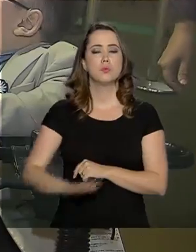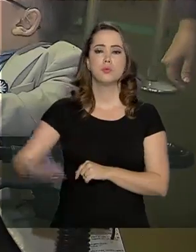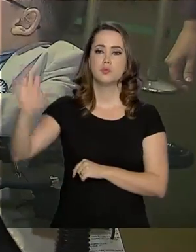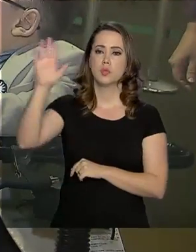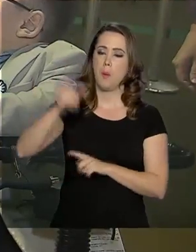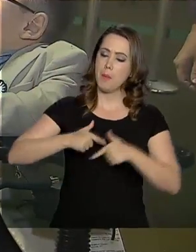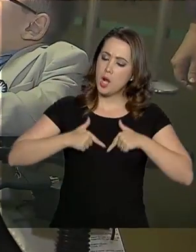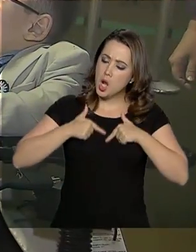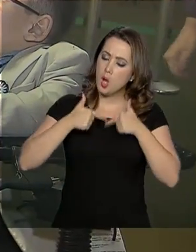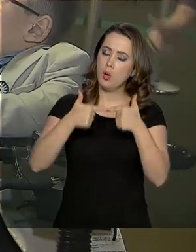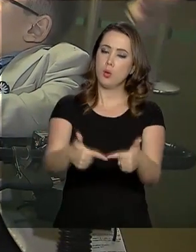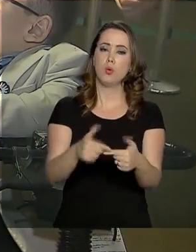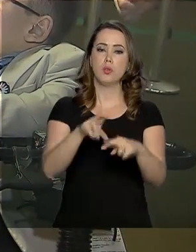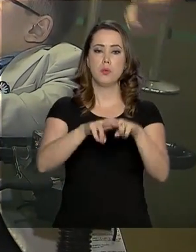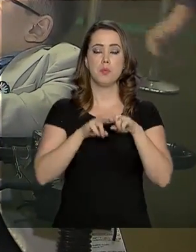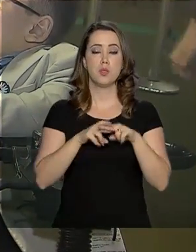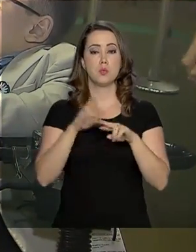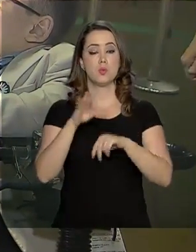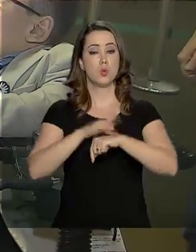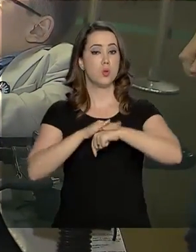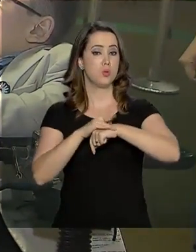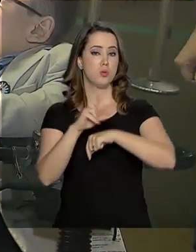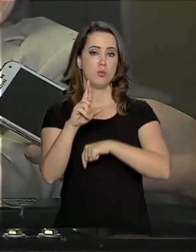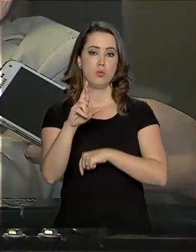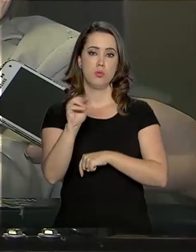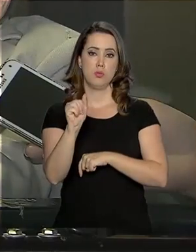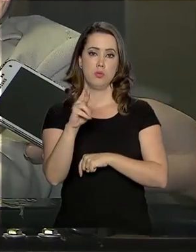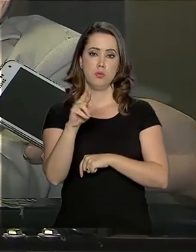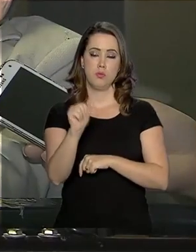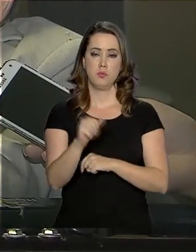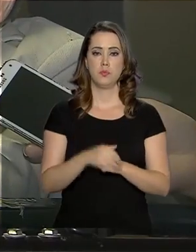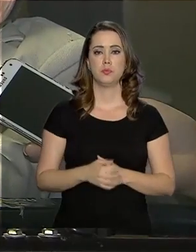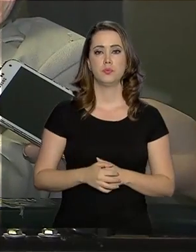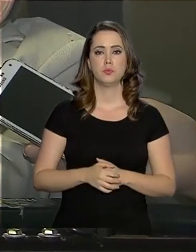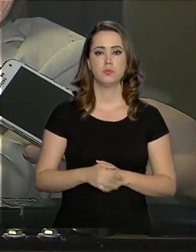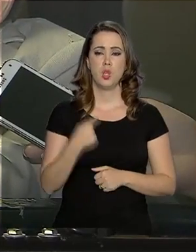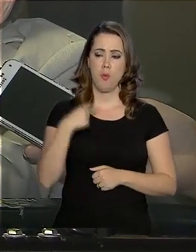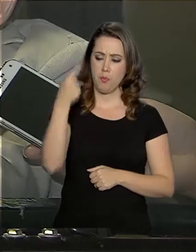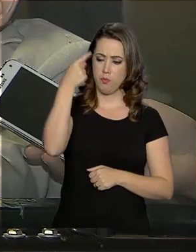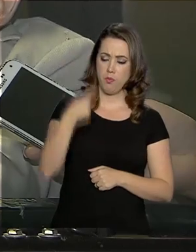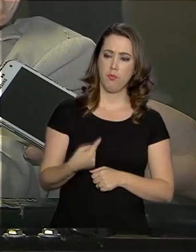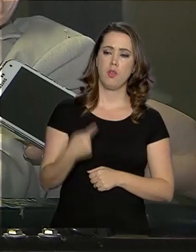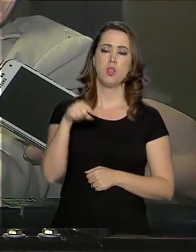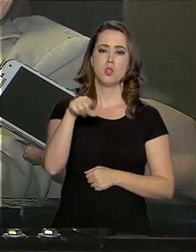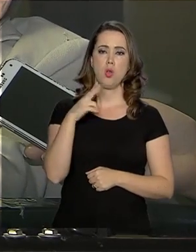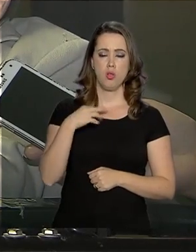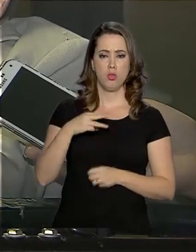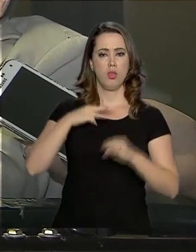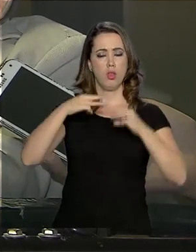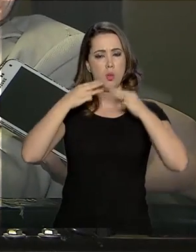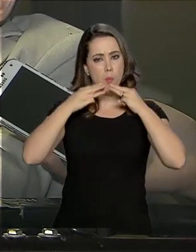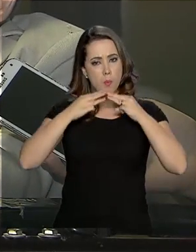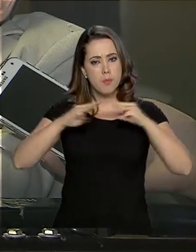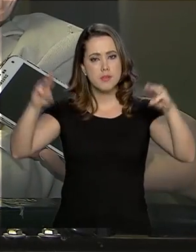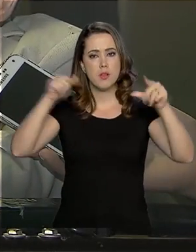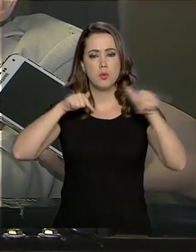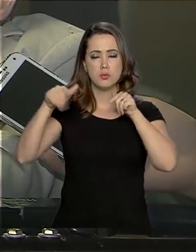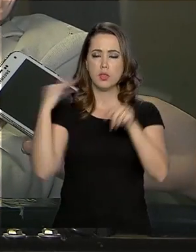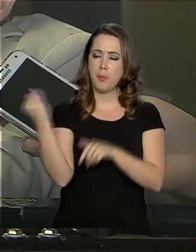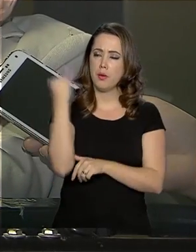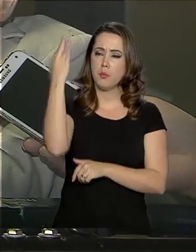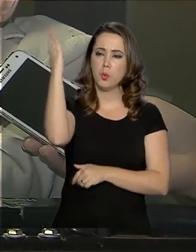país pela luta por pacientes com doenças raras. Eu enxergo como um propósito, uma missão, nós estamos aqui por acaso.